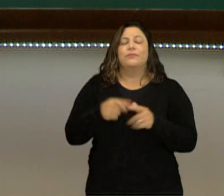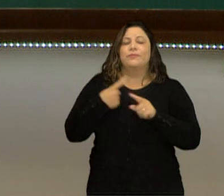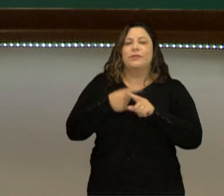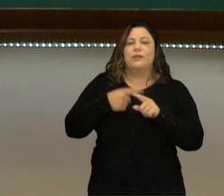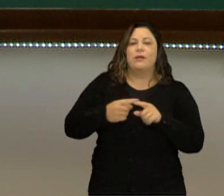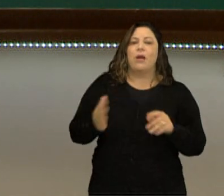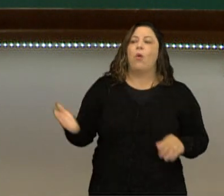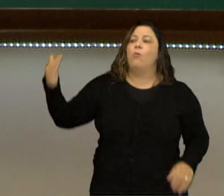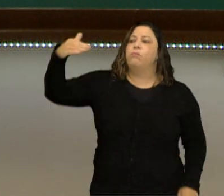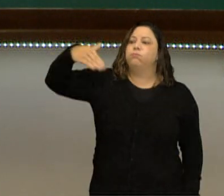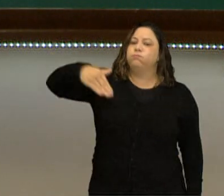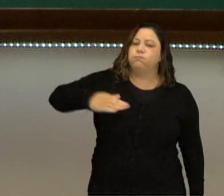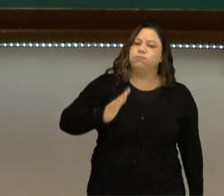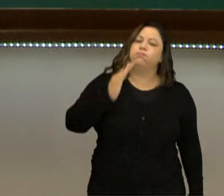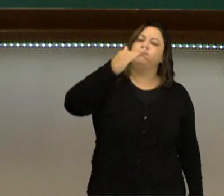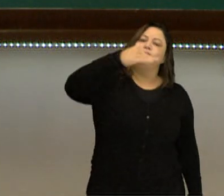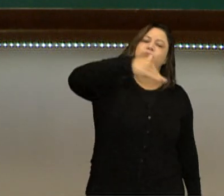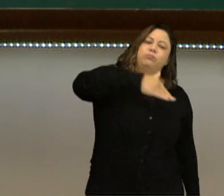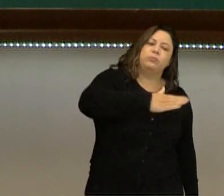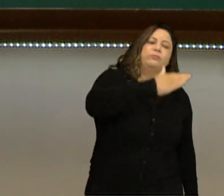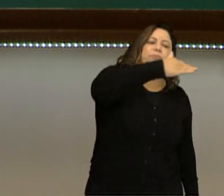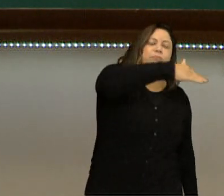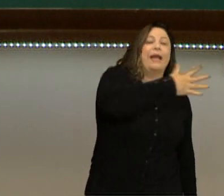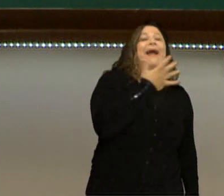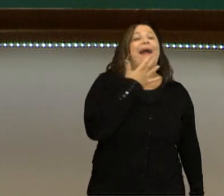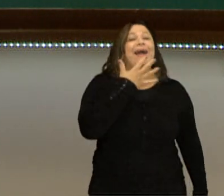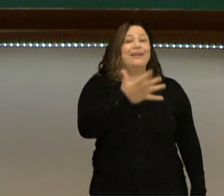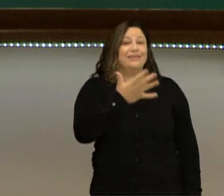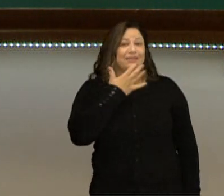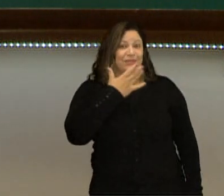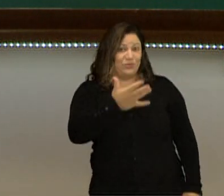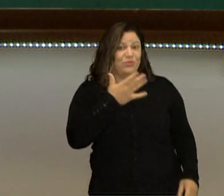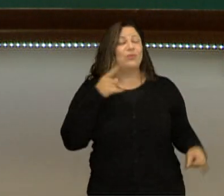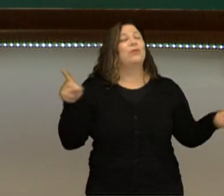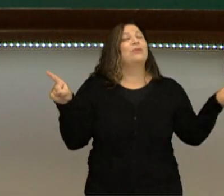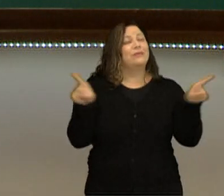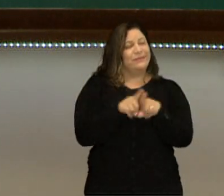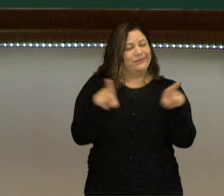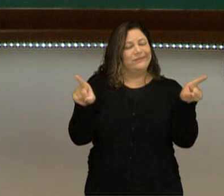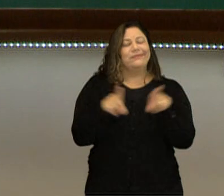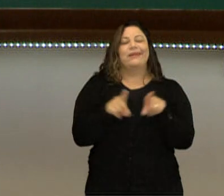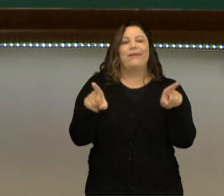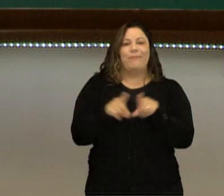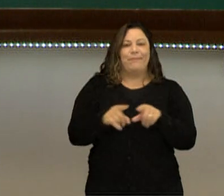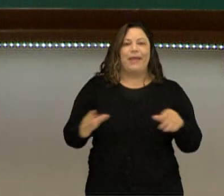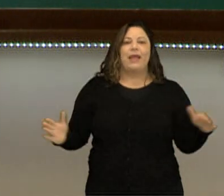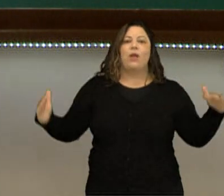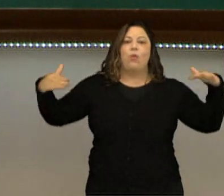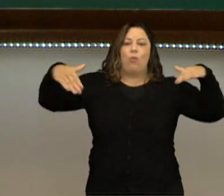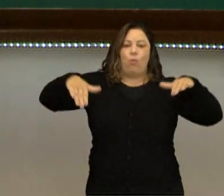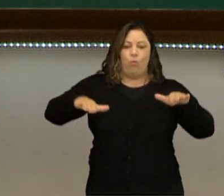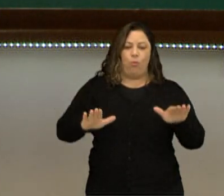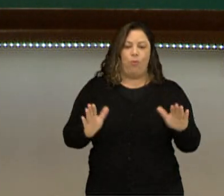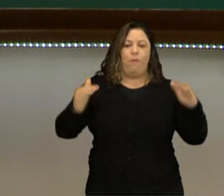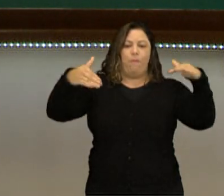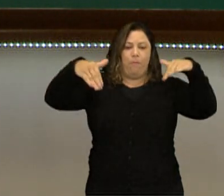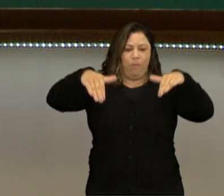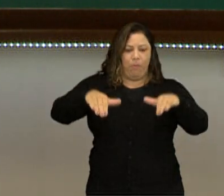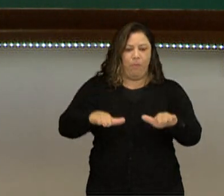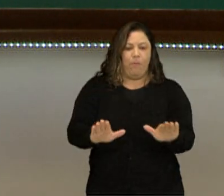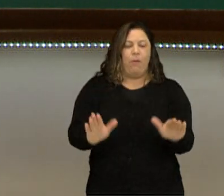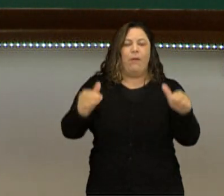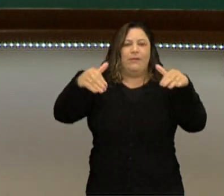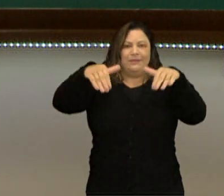onda e as cores, então, elas são ondas de frequências específicas. E devido